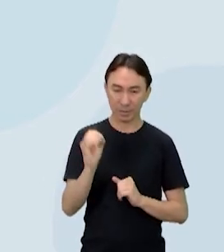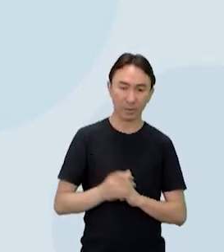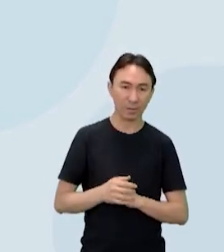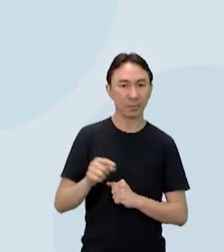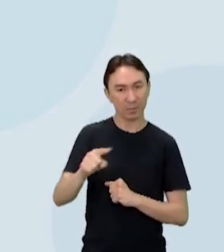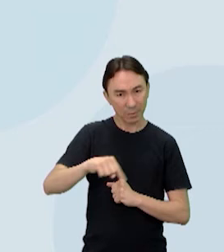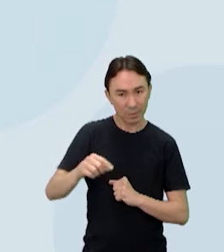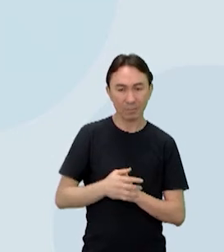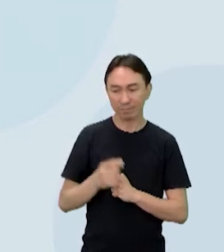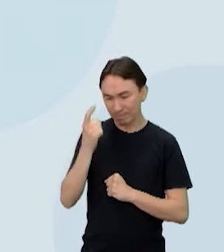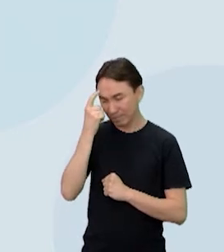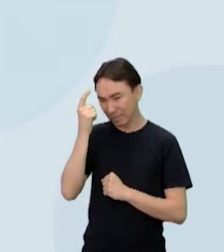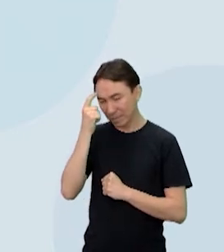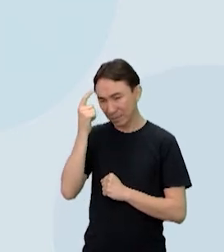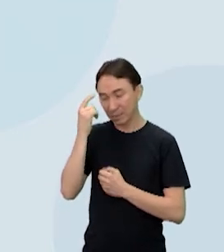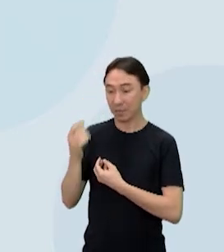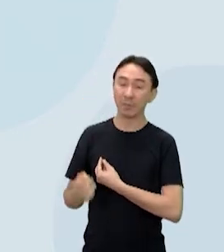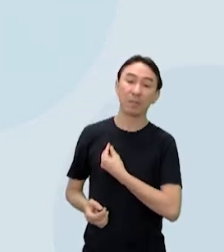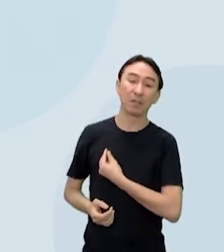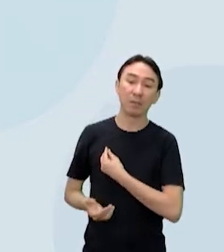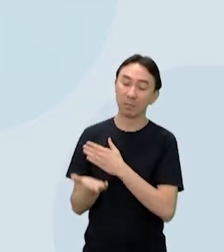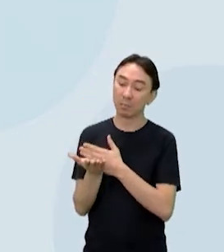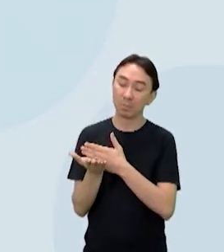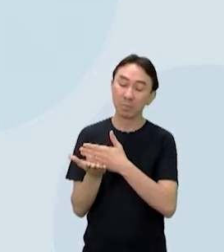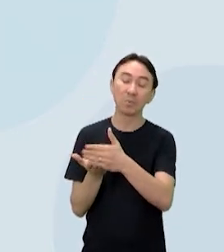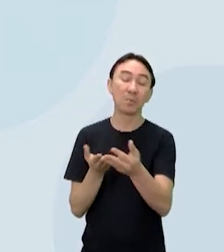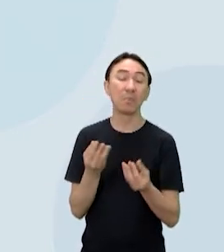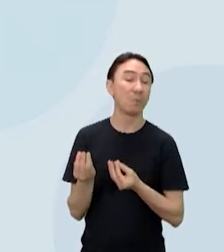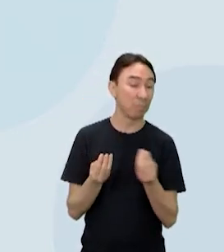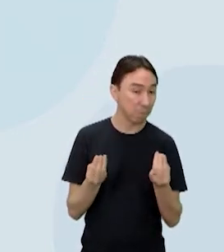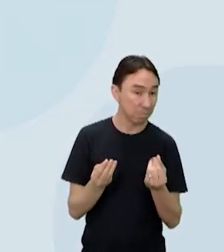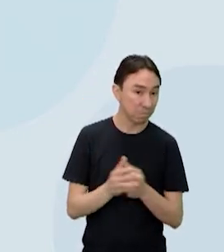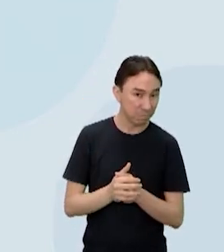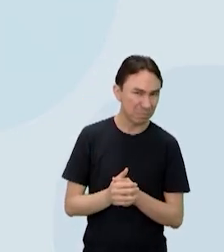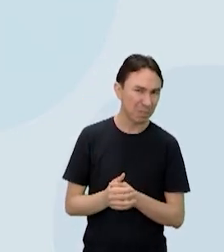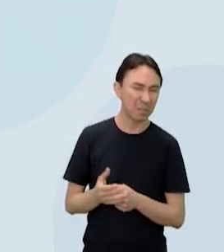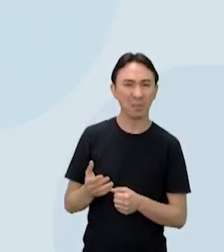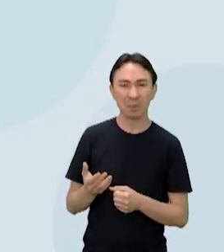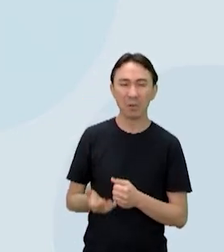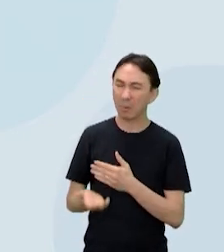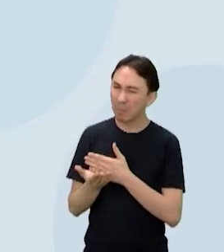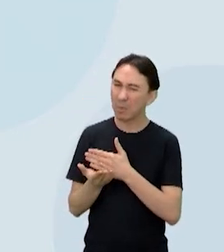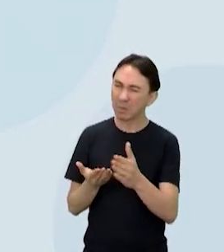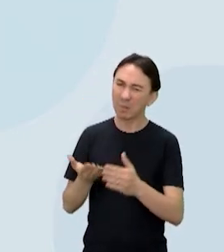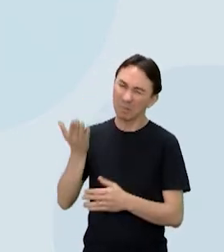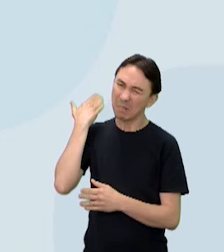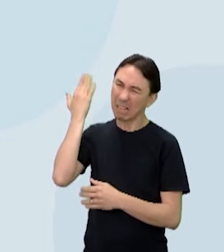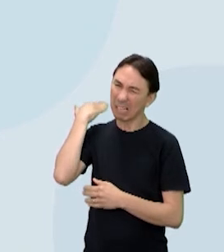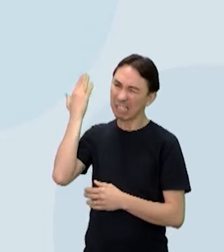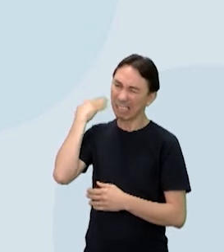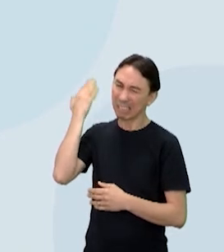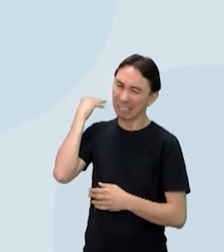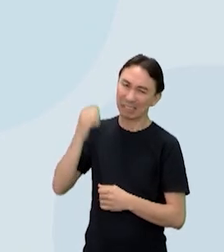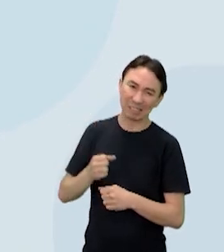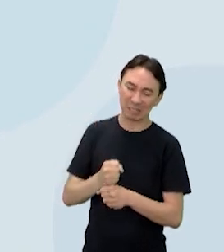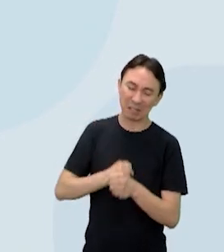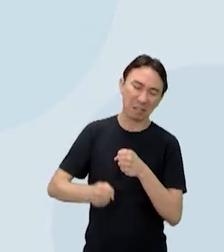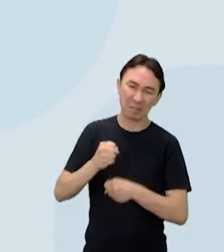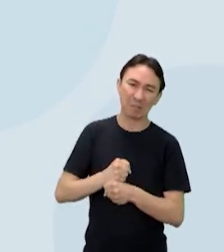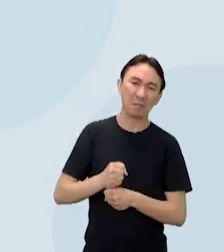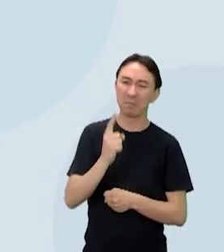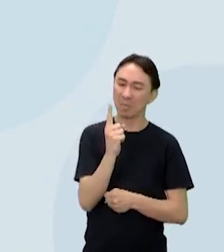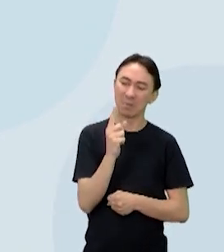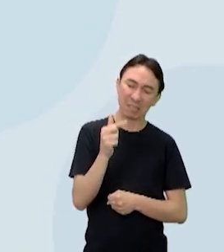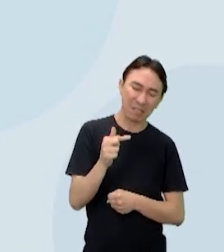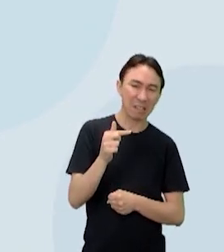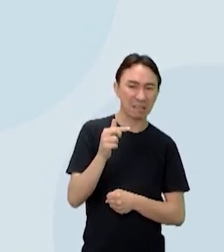da origem da vida, algo que começou lá atrás, lá com Linneu, né, em 1700 e alguma